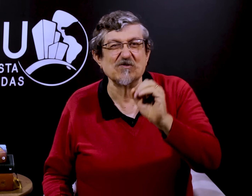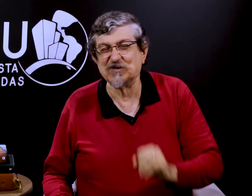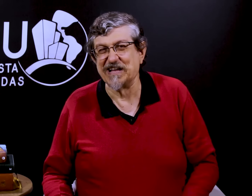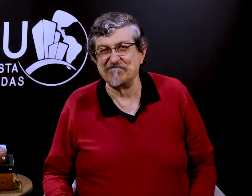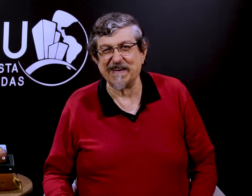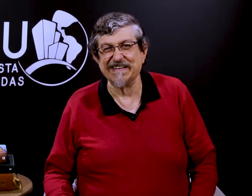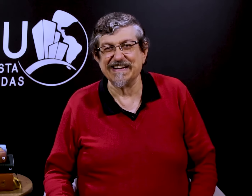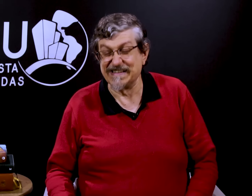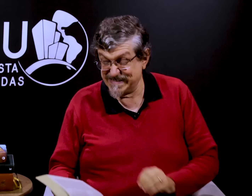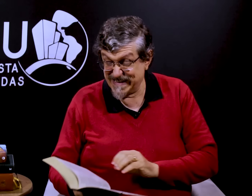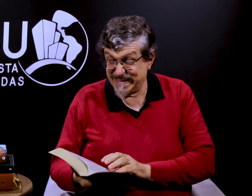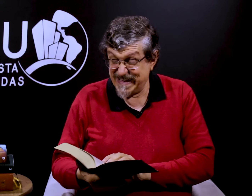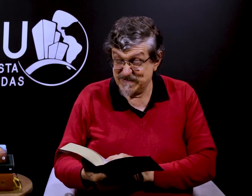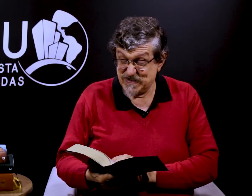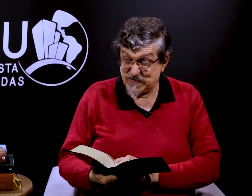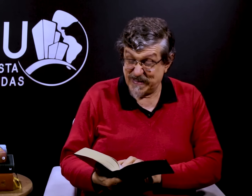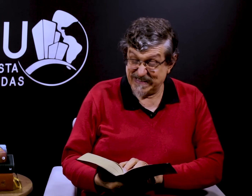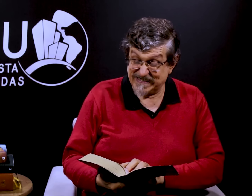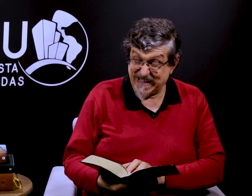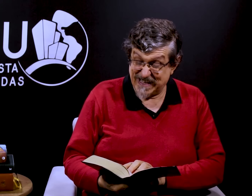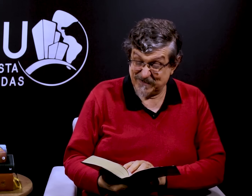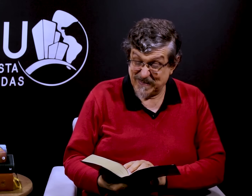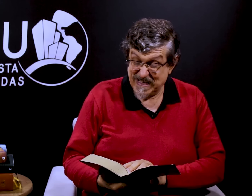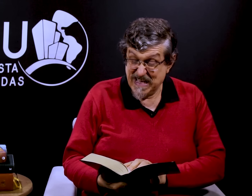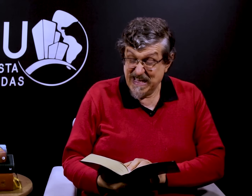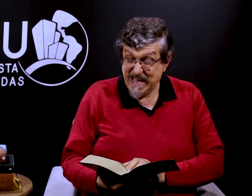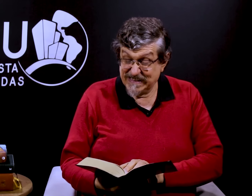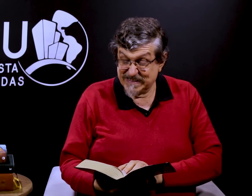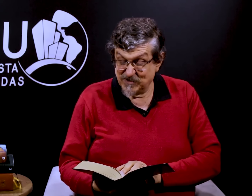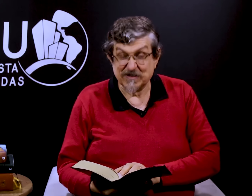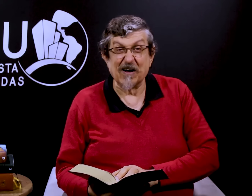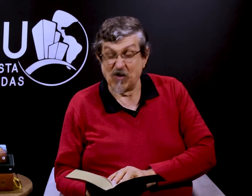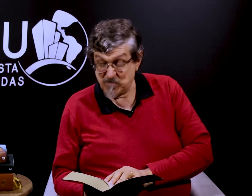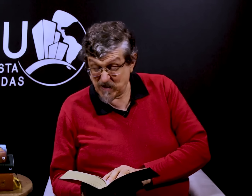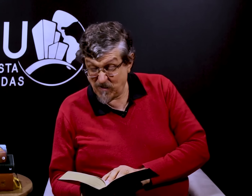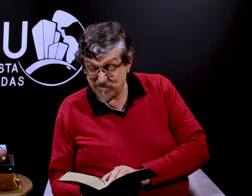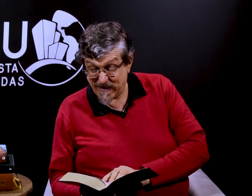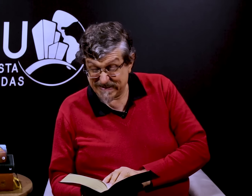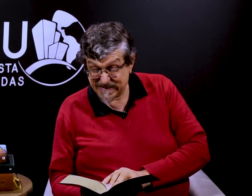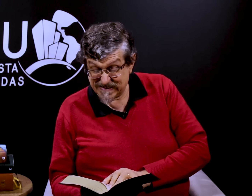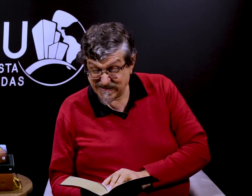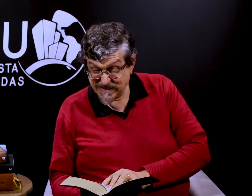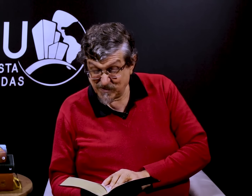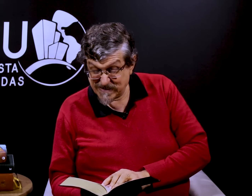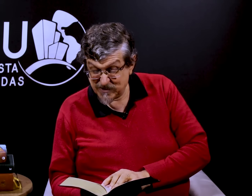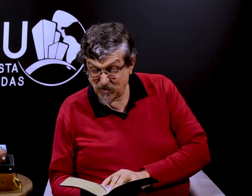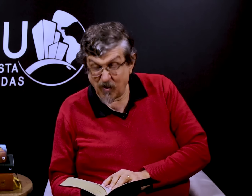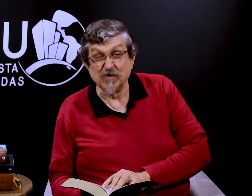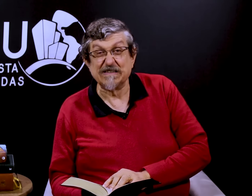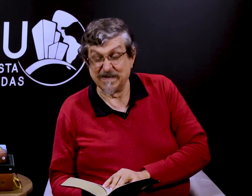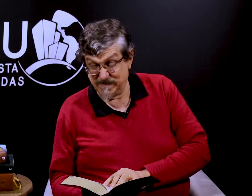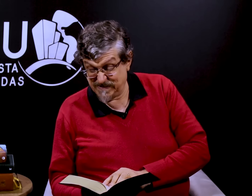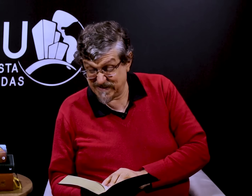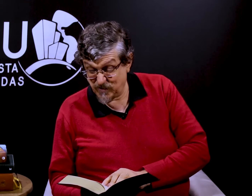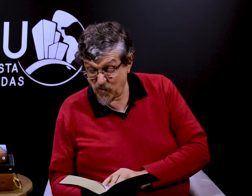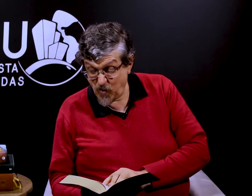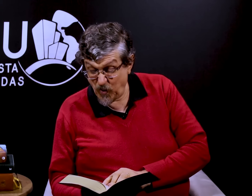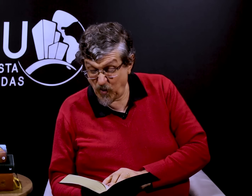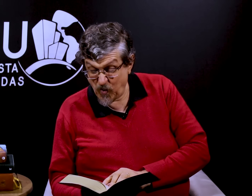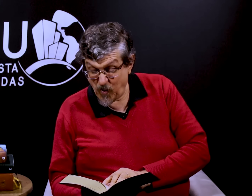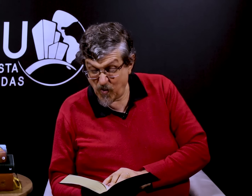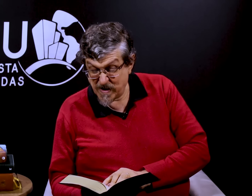esse culto da pedra. Esse aqui é diferenciado. Então Jacó pegou a pedra que tinha usado como